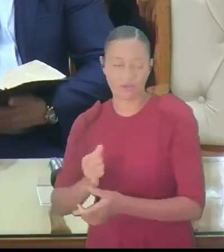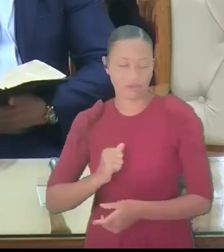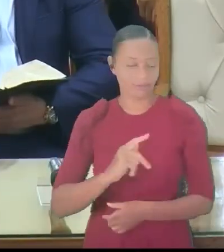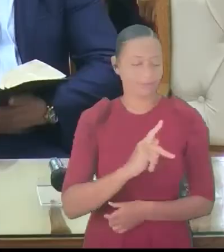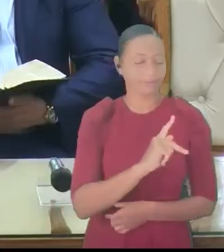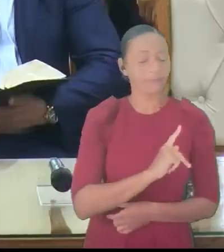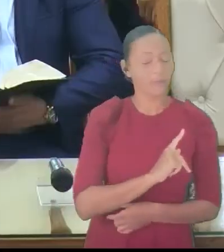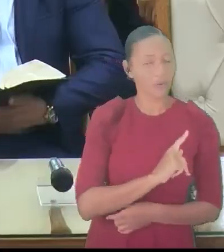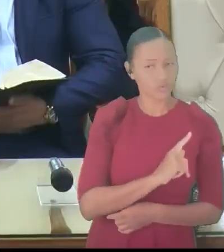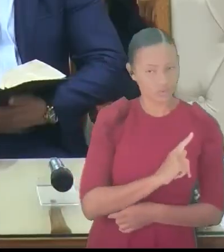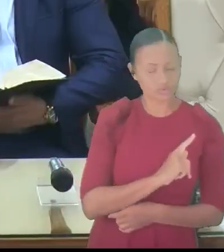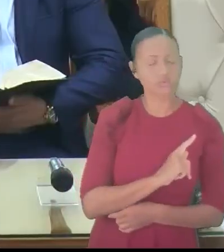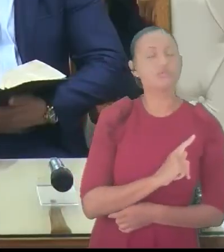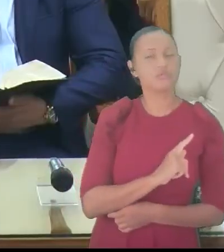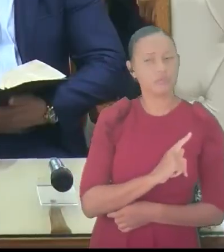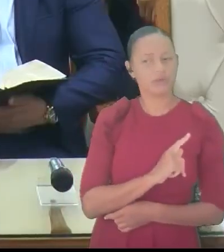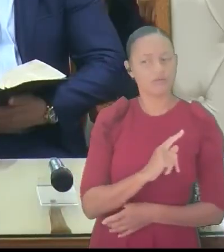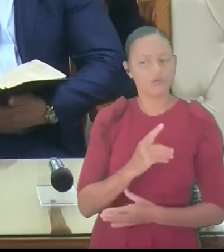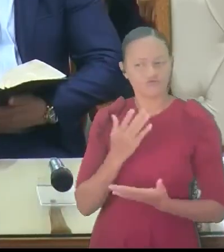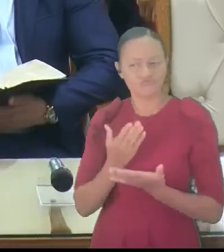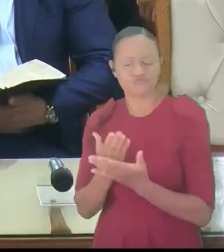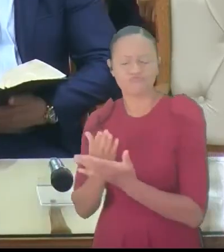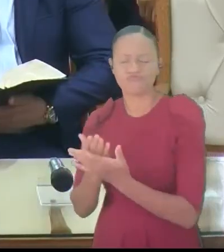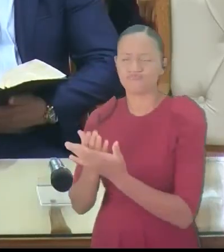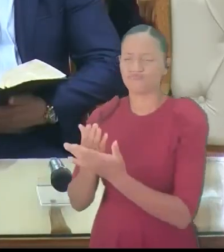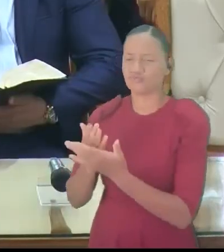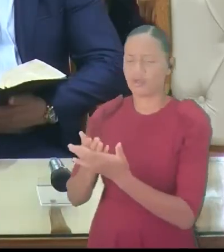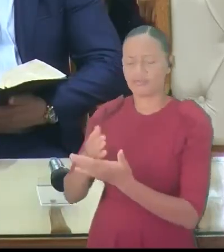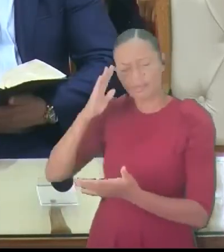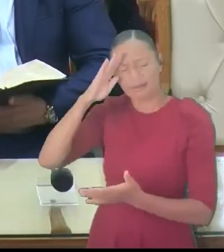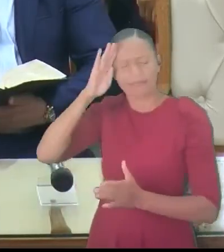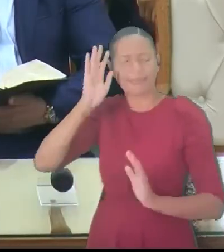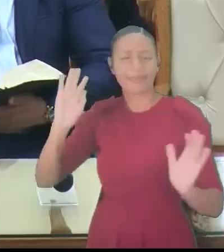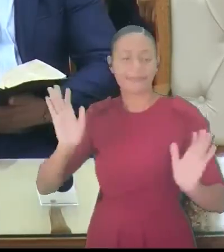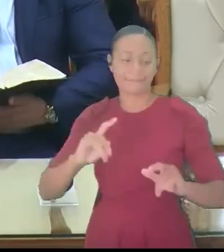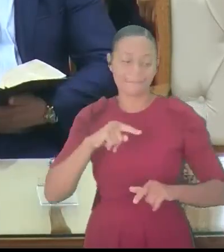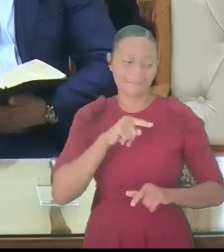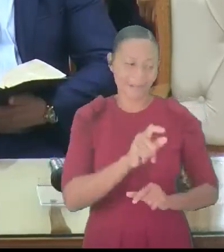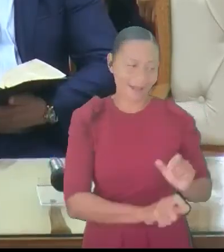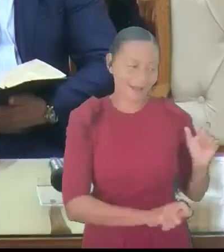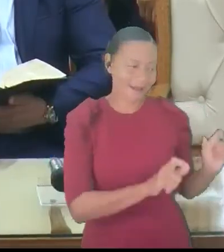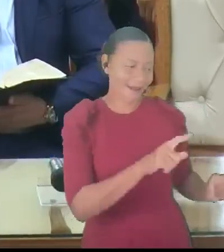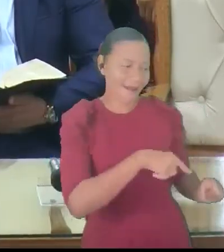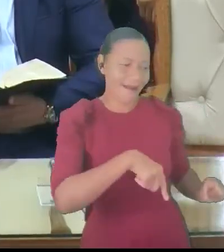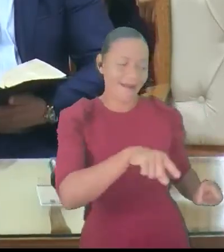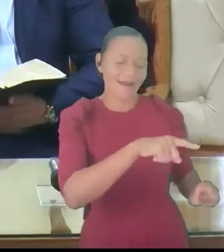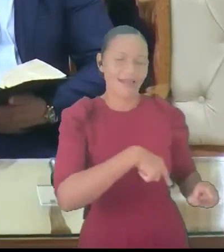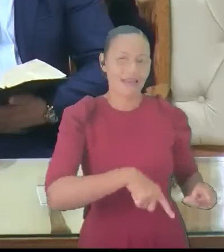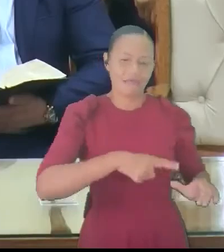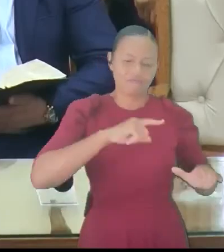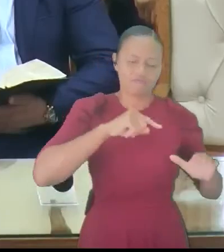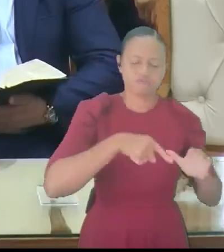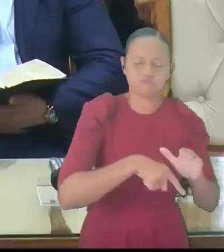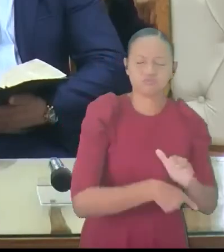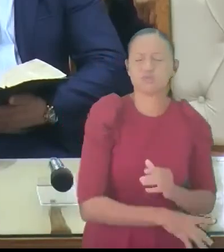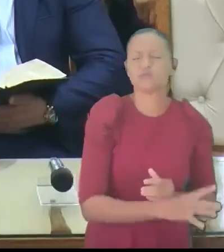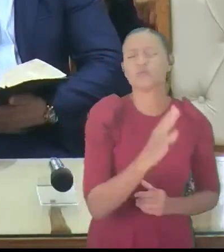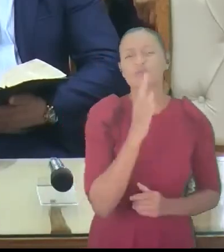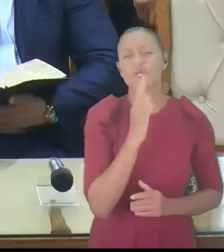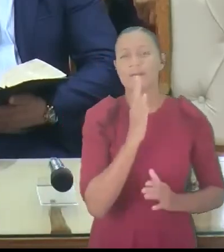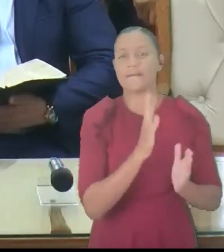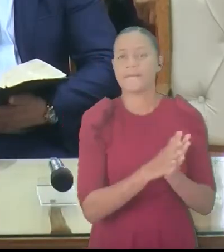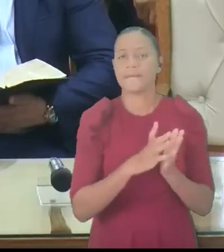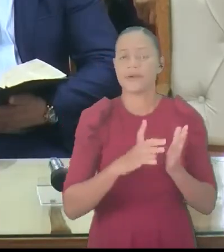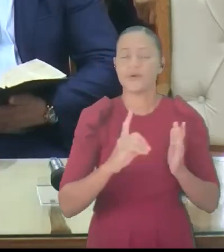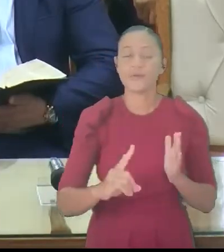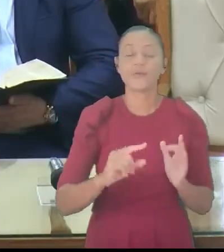iletrados, porém profundos conhecedores de quê, meus amados irmãos? Das sagradas escrituras, que era